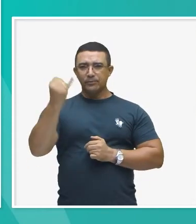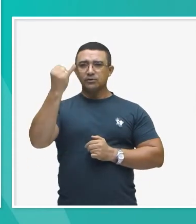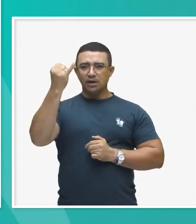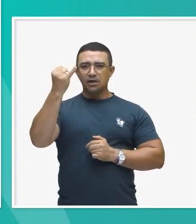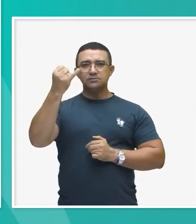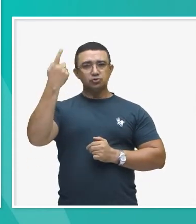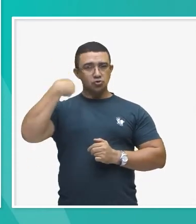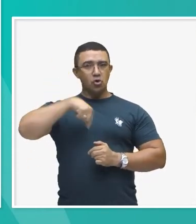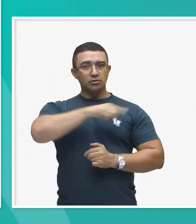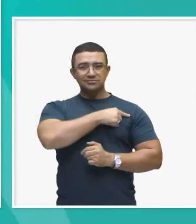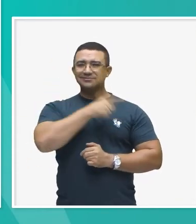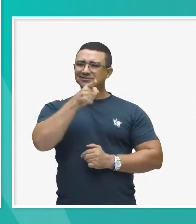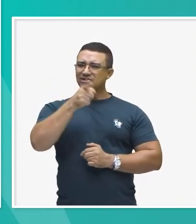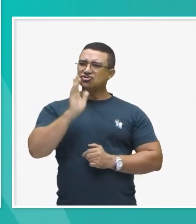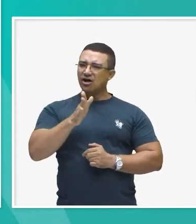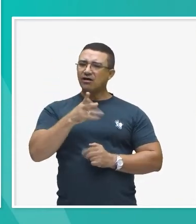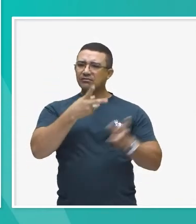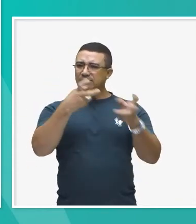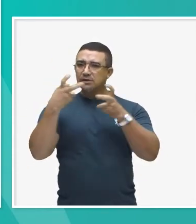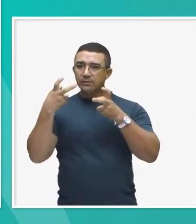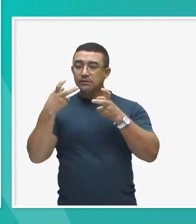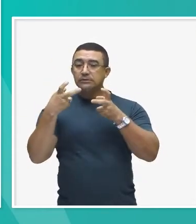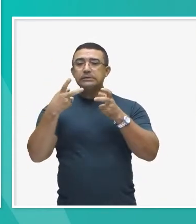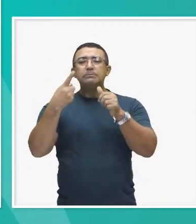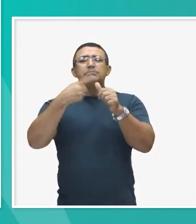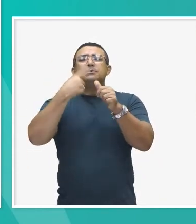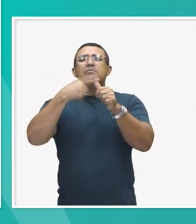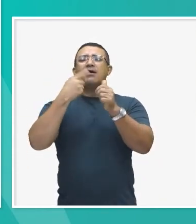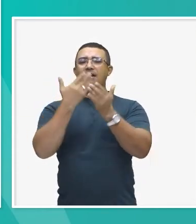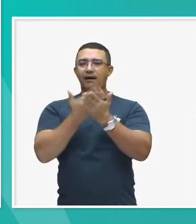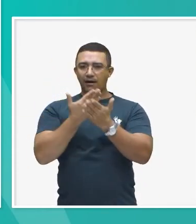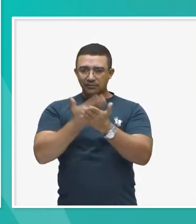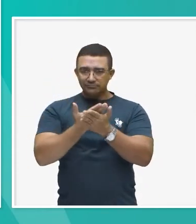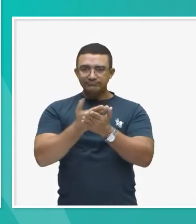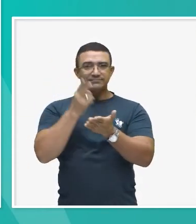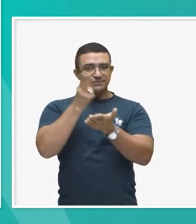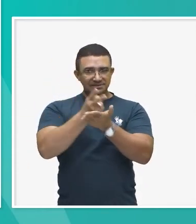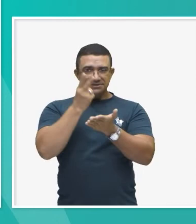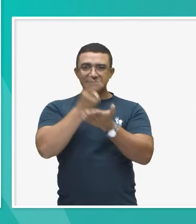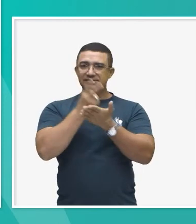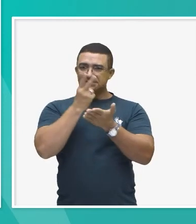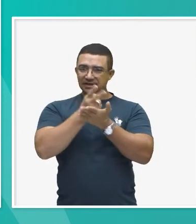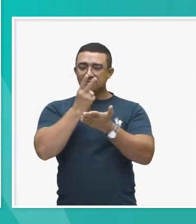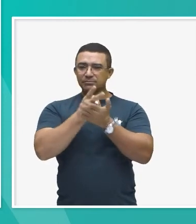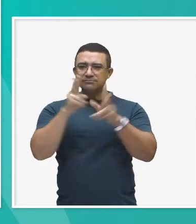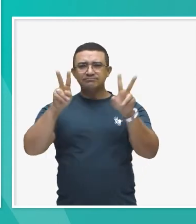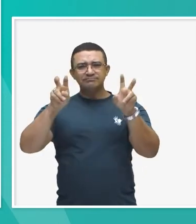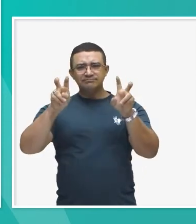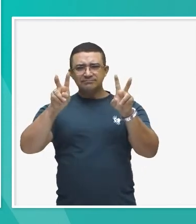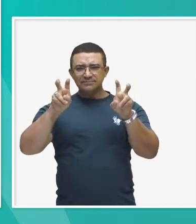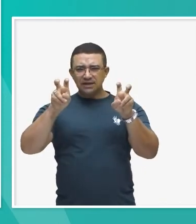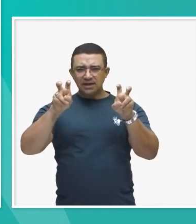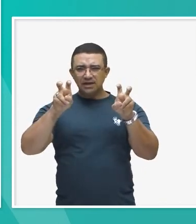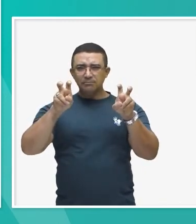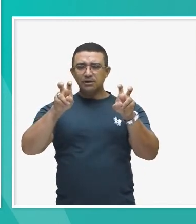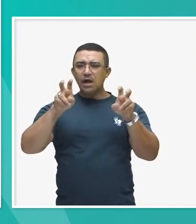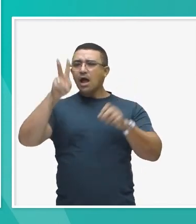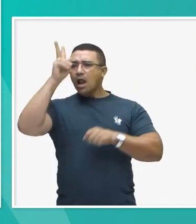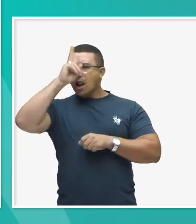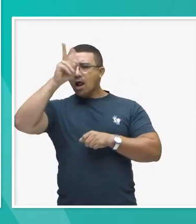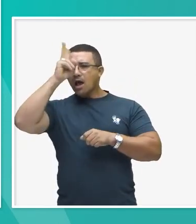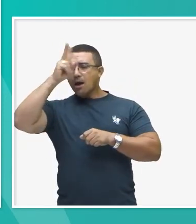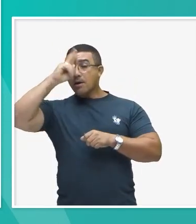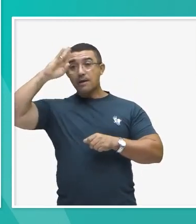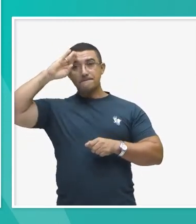né? Vocês já observaram que desde as nossas primeiras aulas a gente está tratando sobre esse tema, revisando as